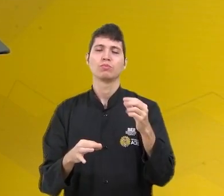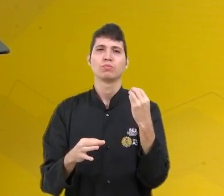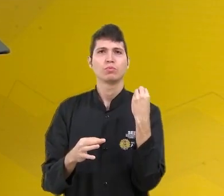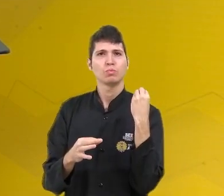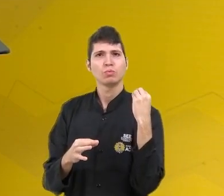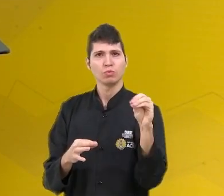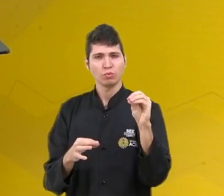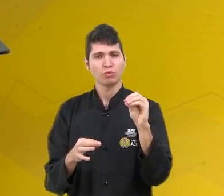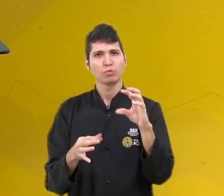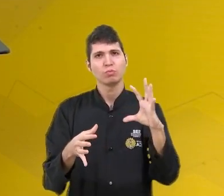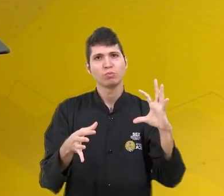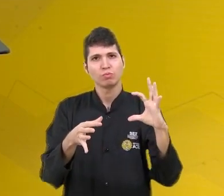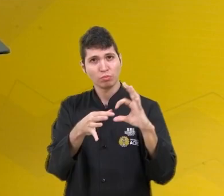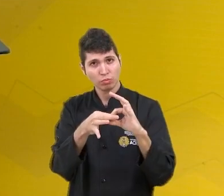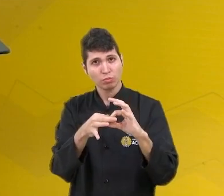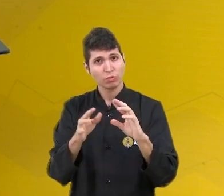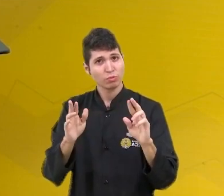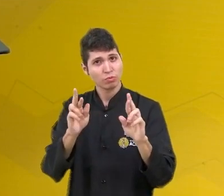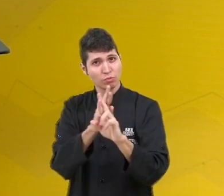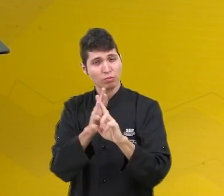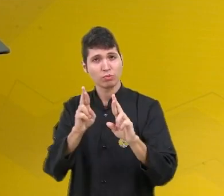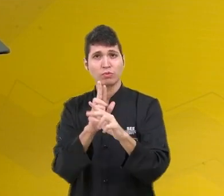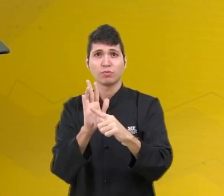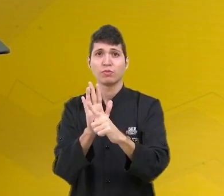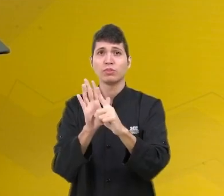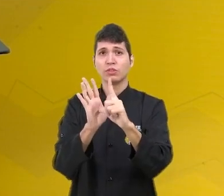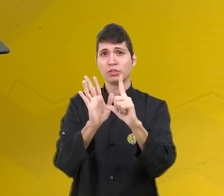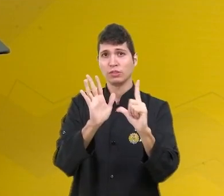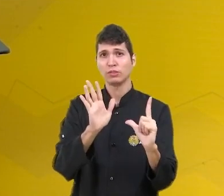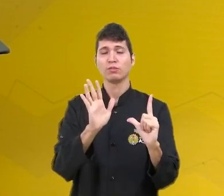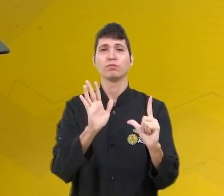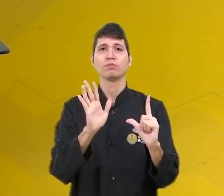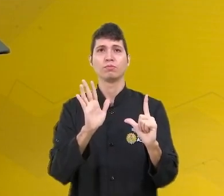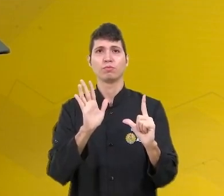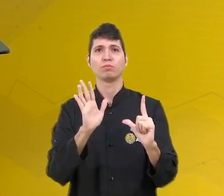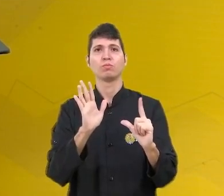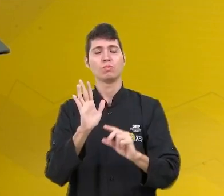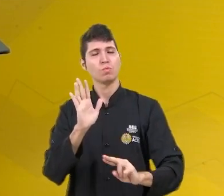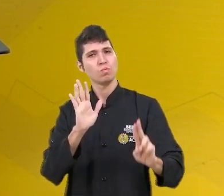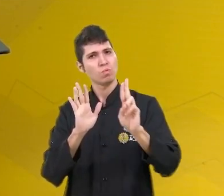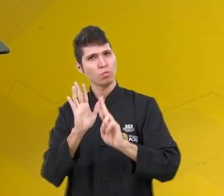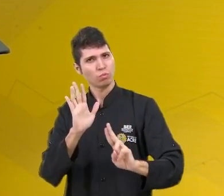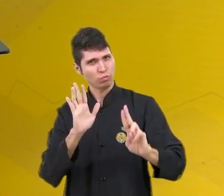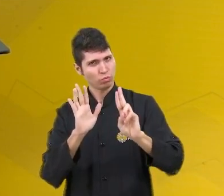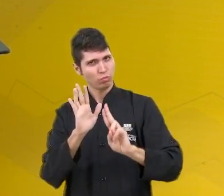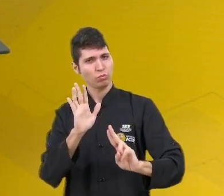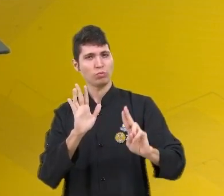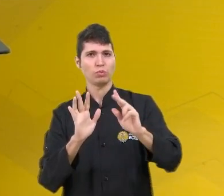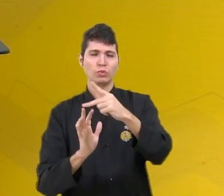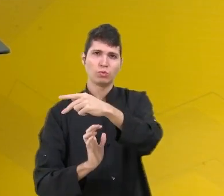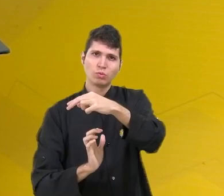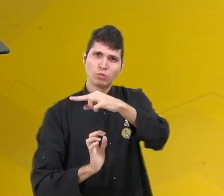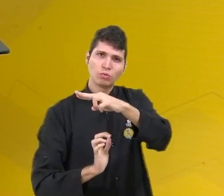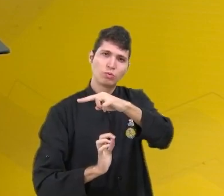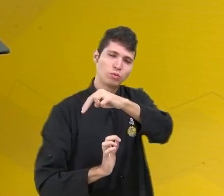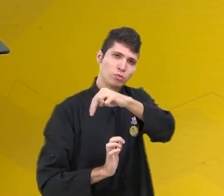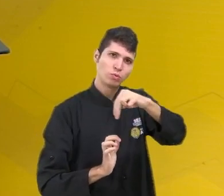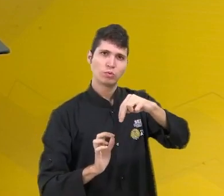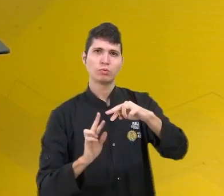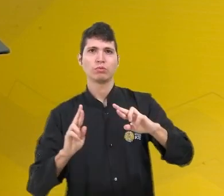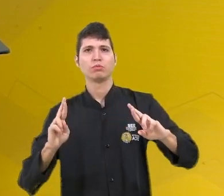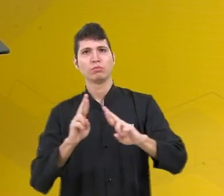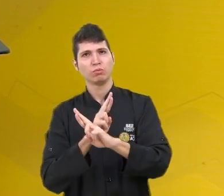para fazer uma relação com o que foi dito anteriormente. Use e abuse dos pronomes relativos,